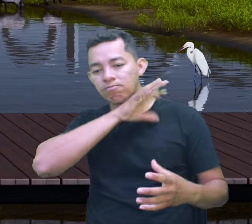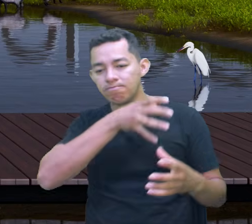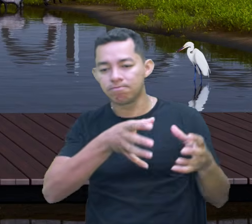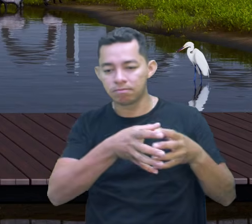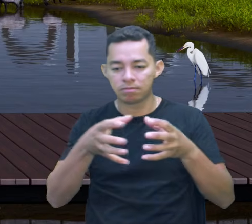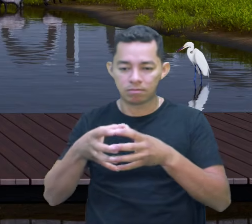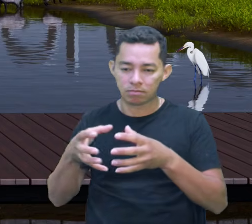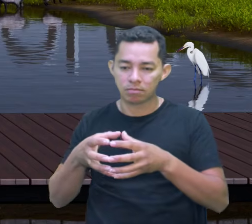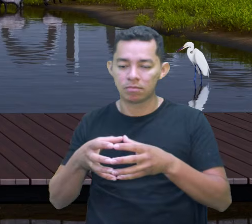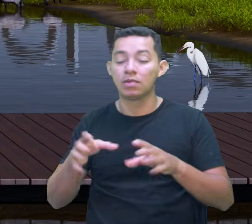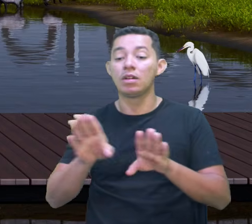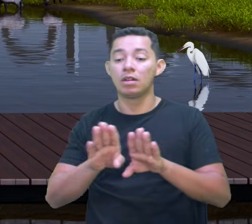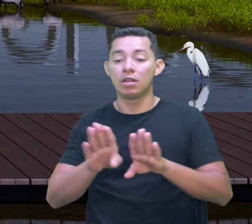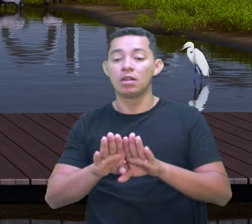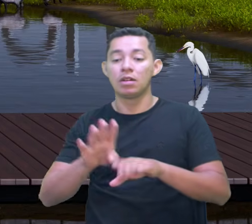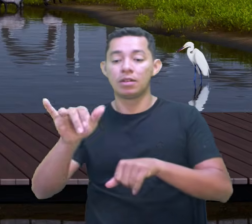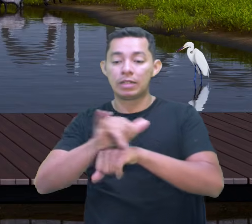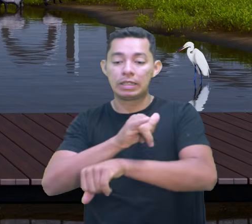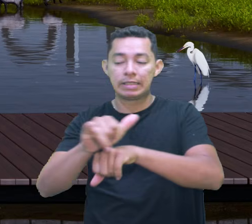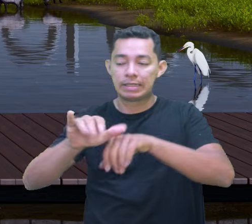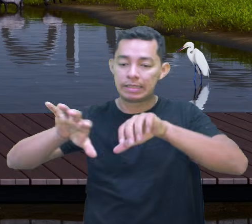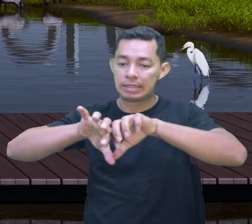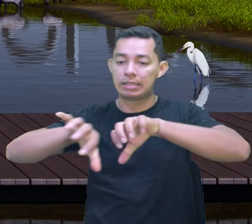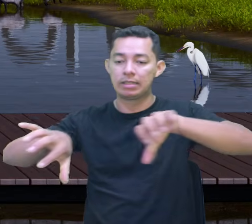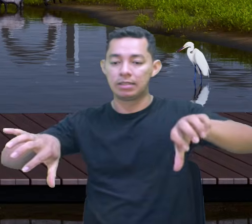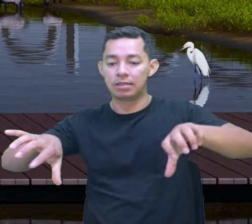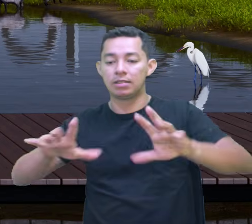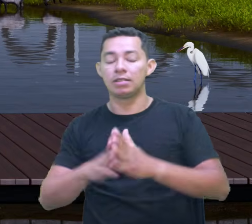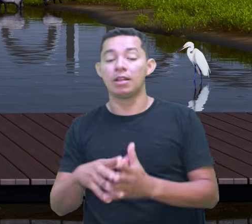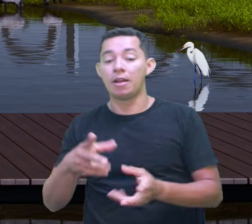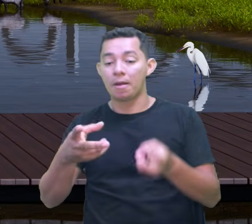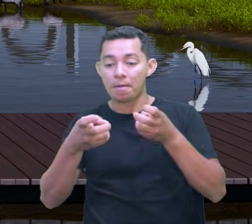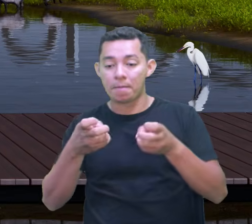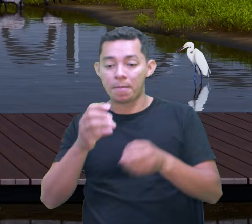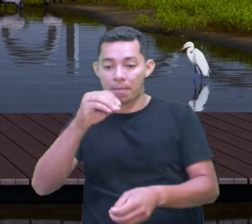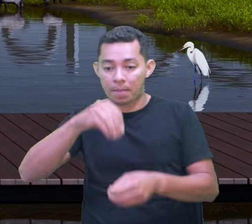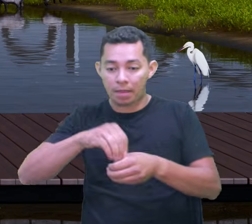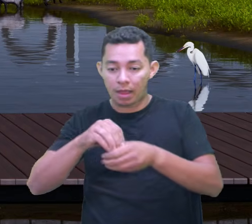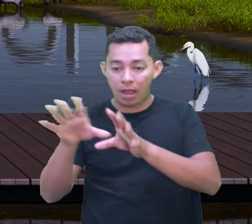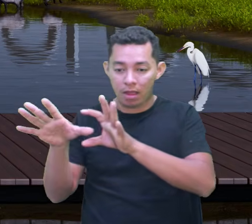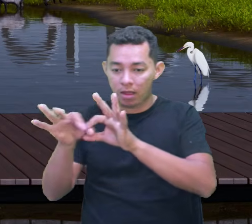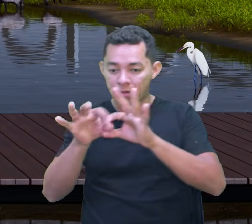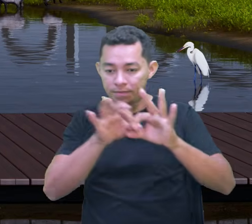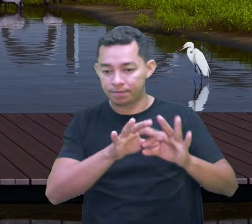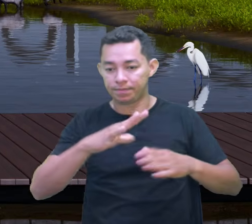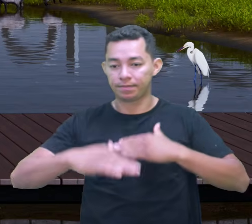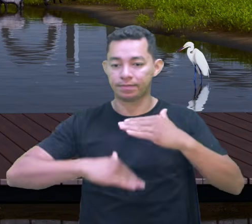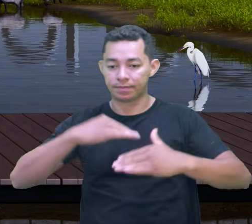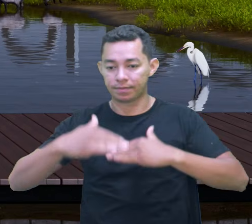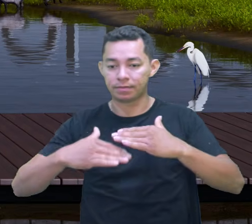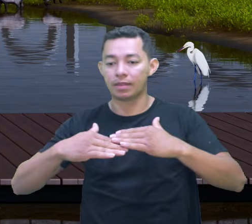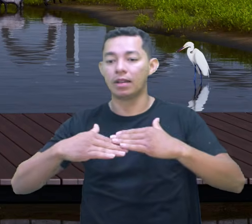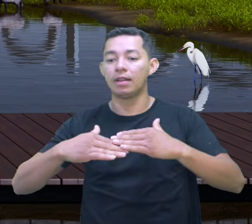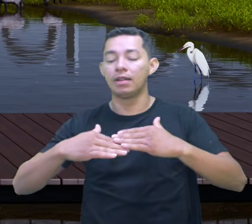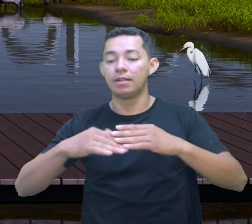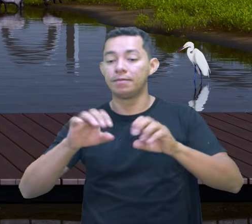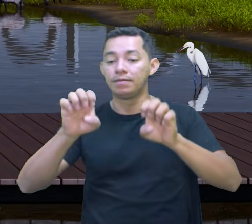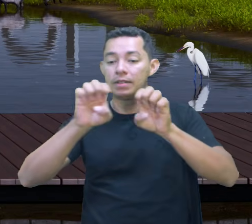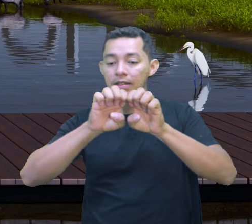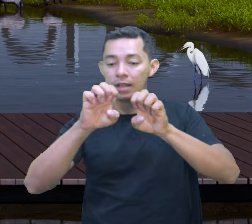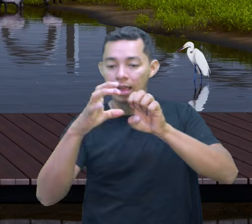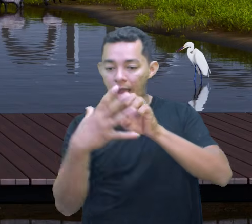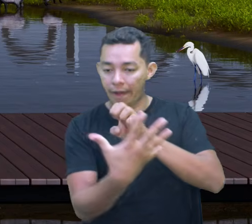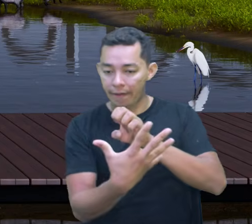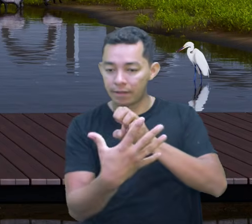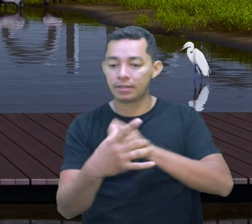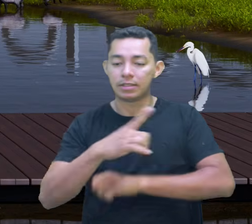percebido que dentro do contexto evolutivo e ecológico, existem vários processos que vão